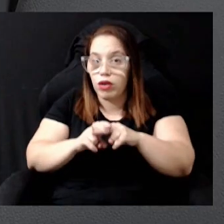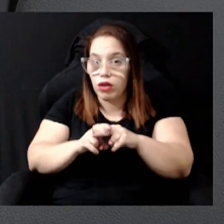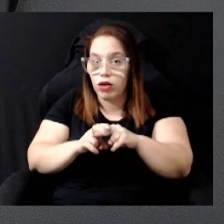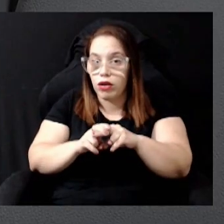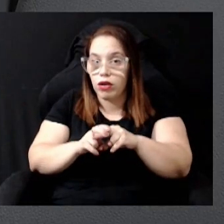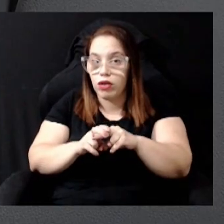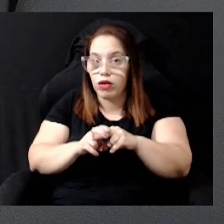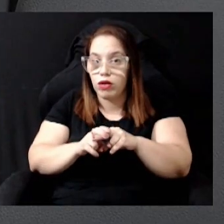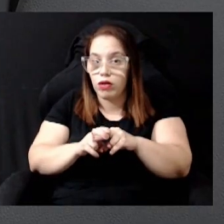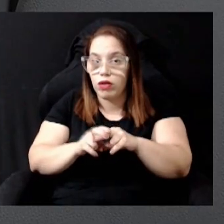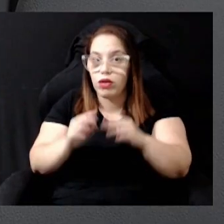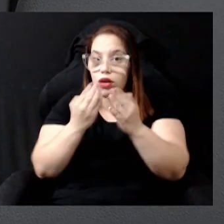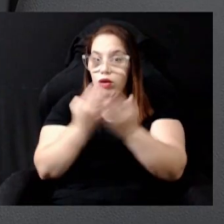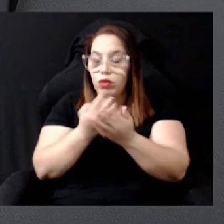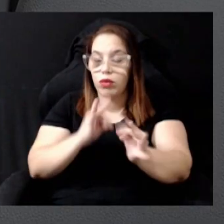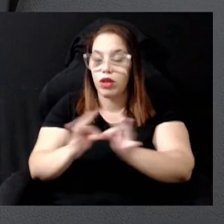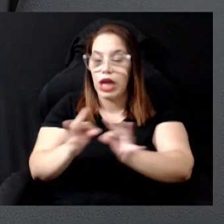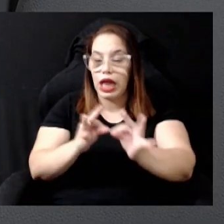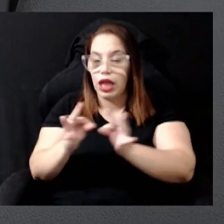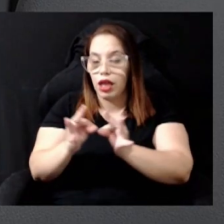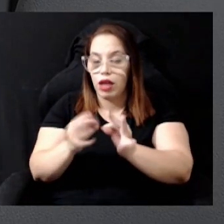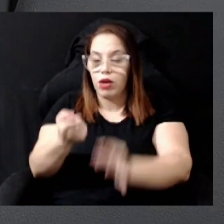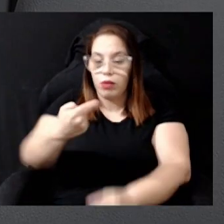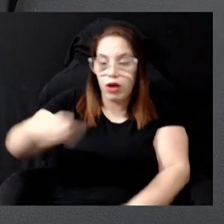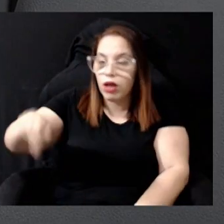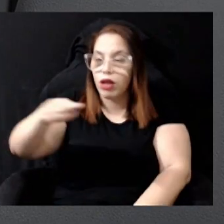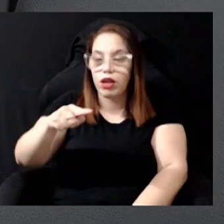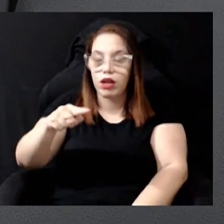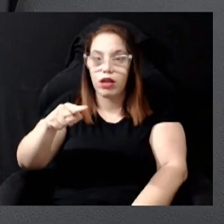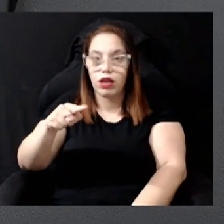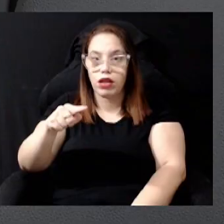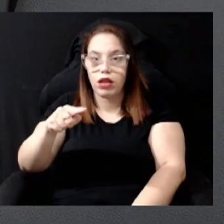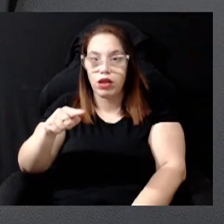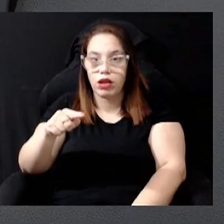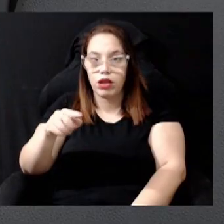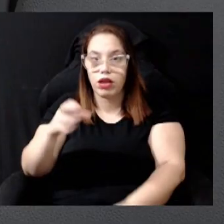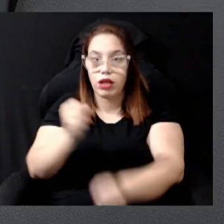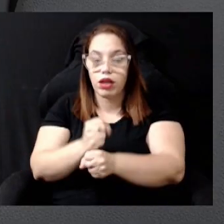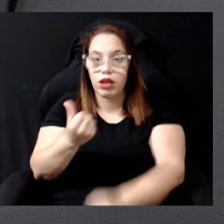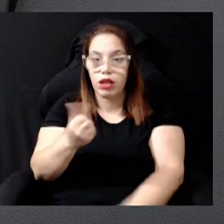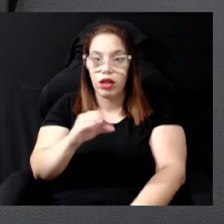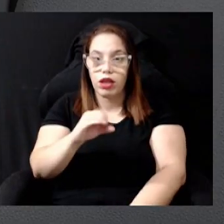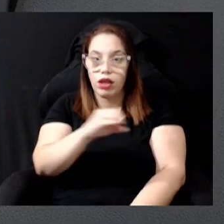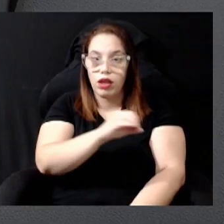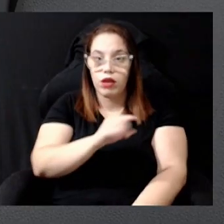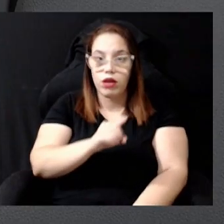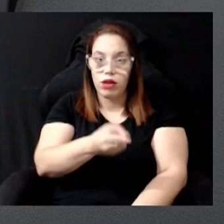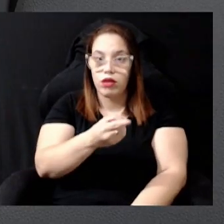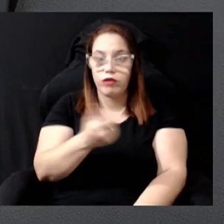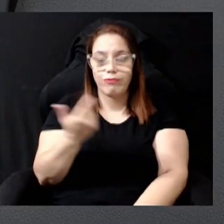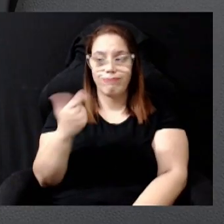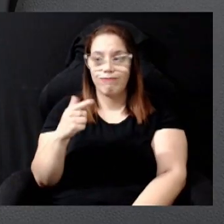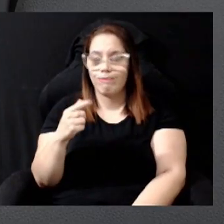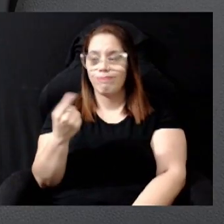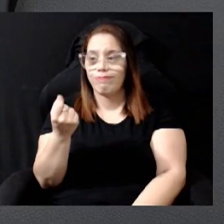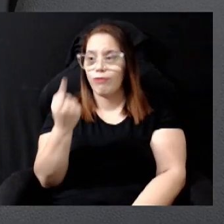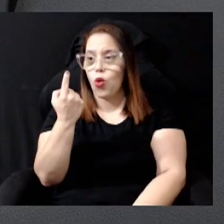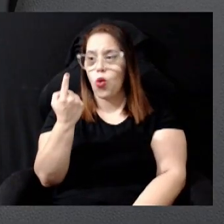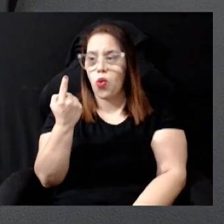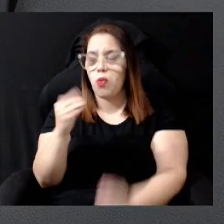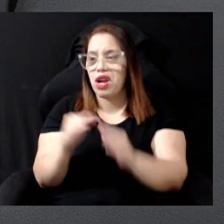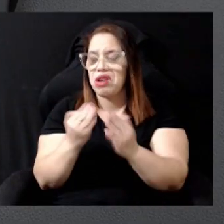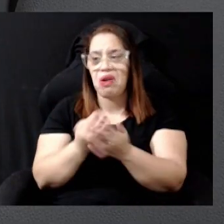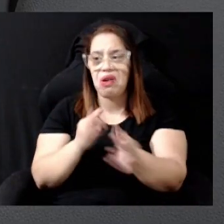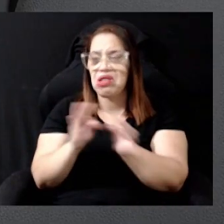escola técnica para aquela região, que são mais de 120 mil moradores e não contam com uma escola técnica para atender